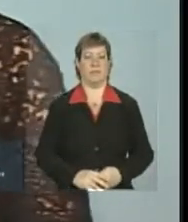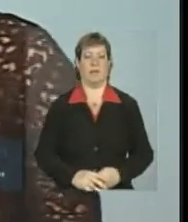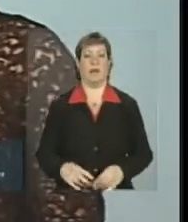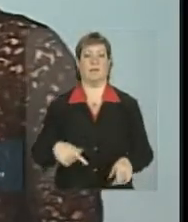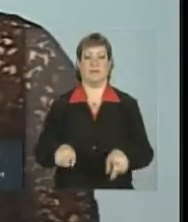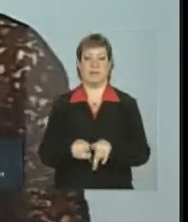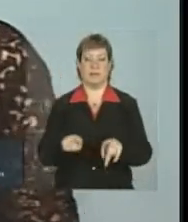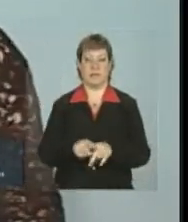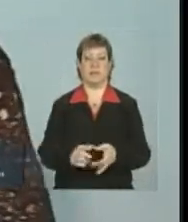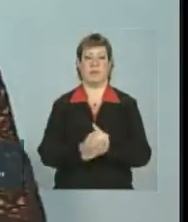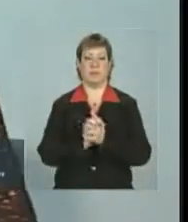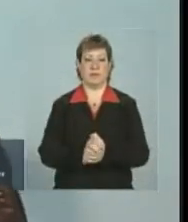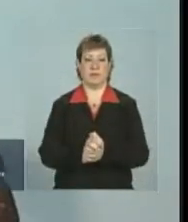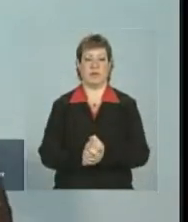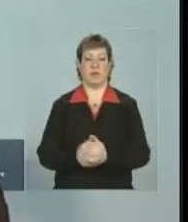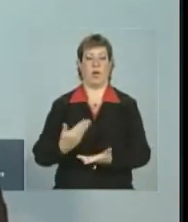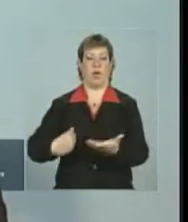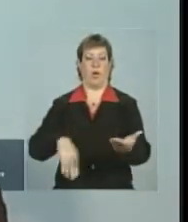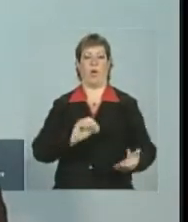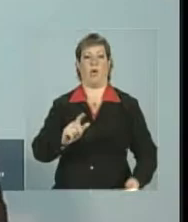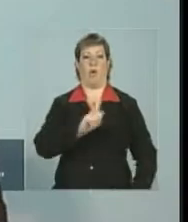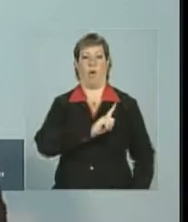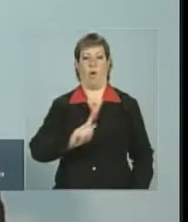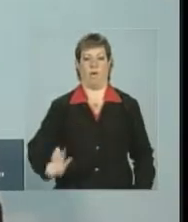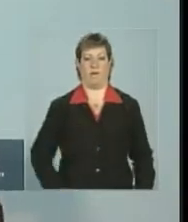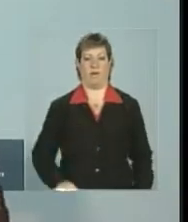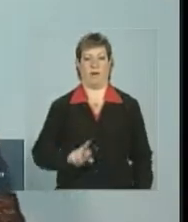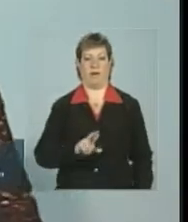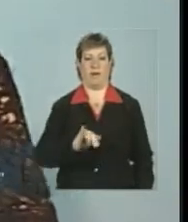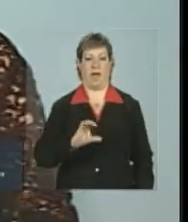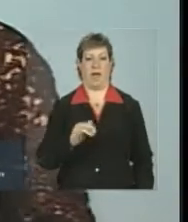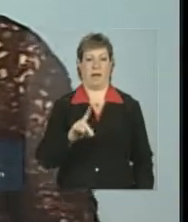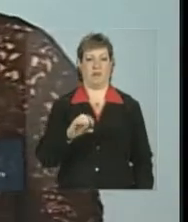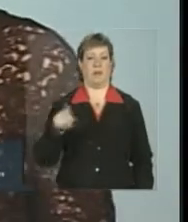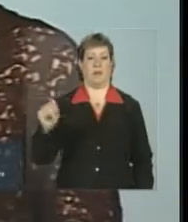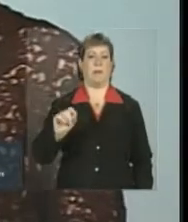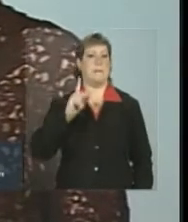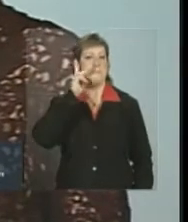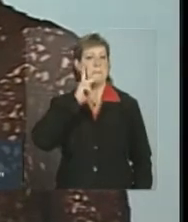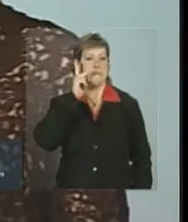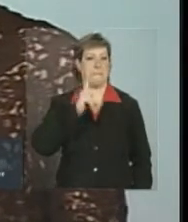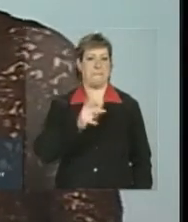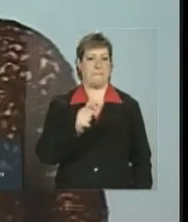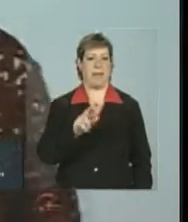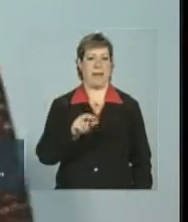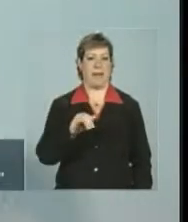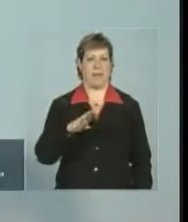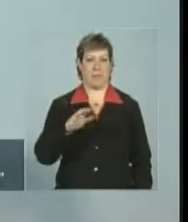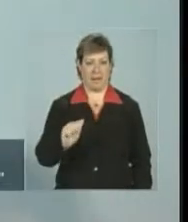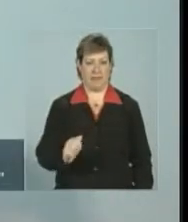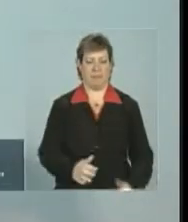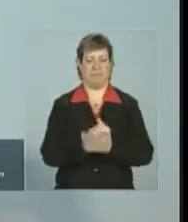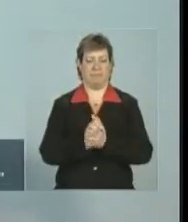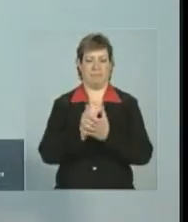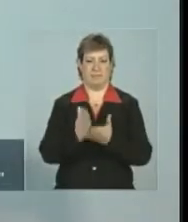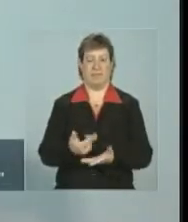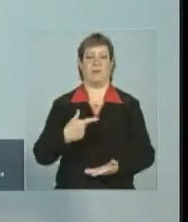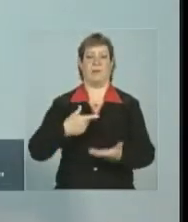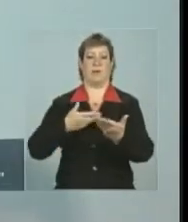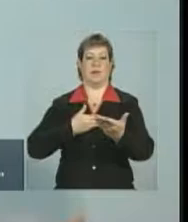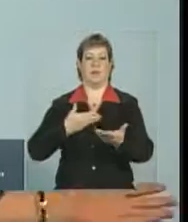o nosso governador Ricardo Coutinho, da Paraíba, meu companheiro de